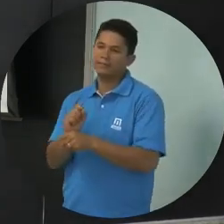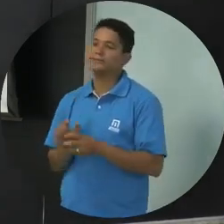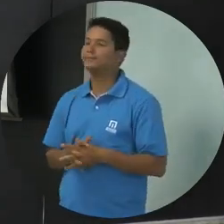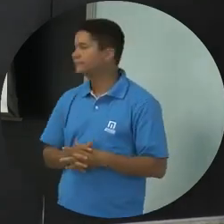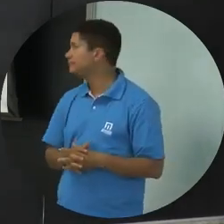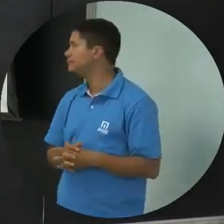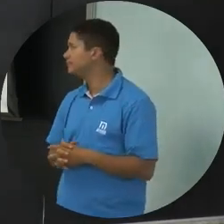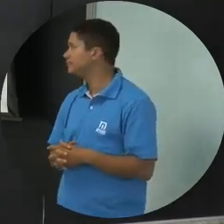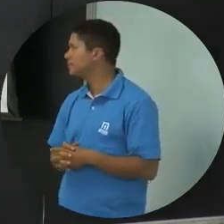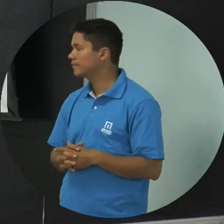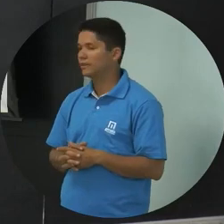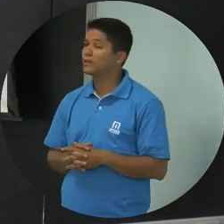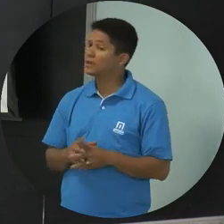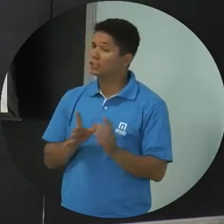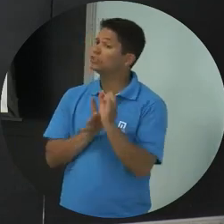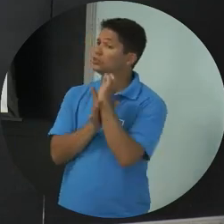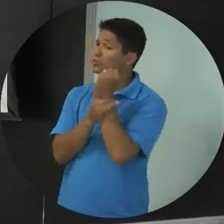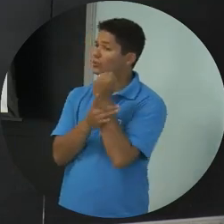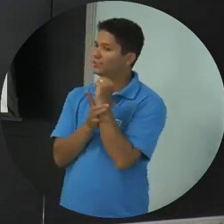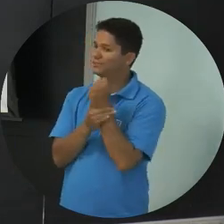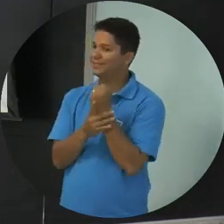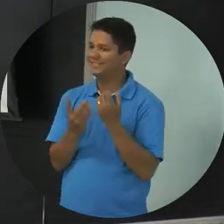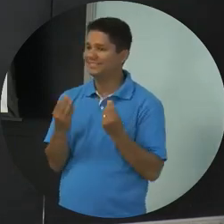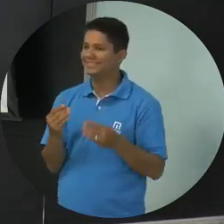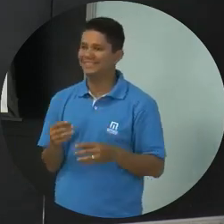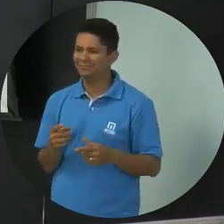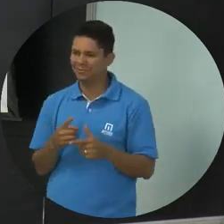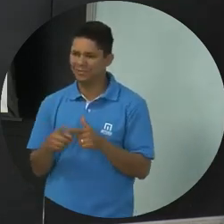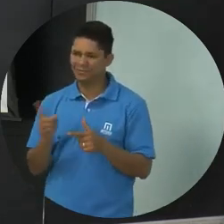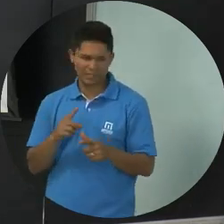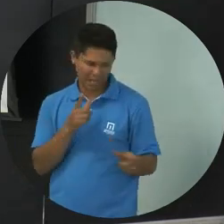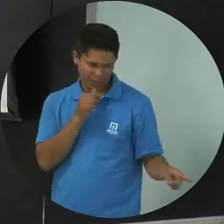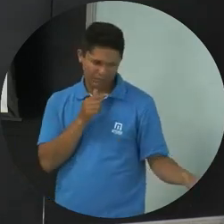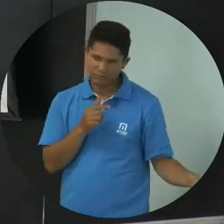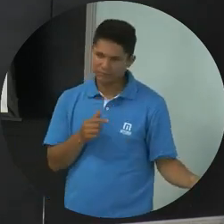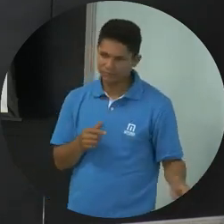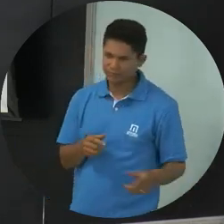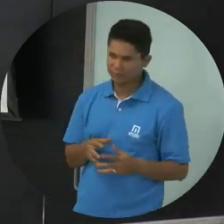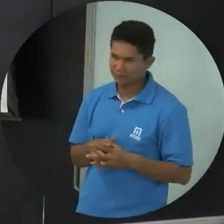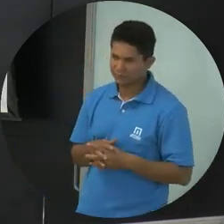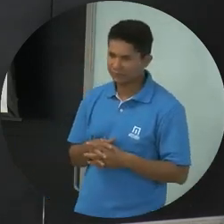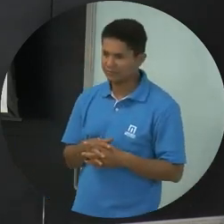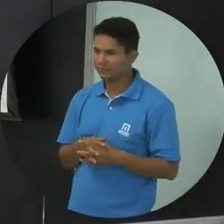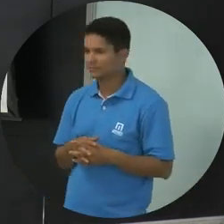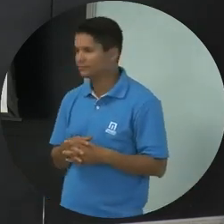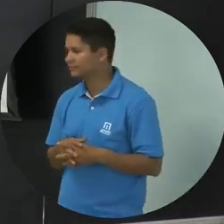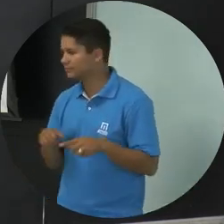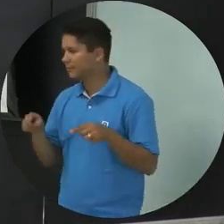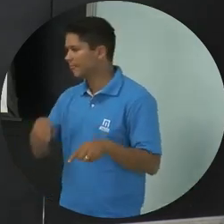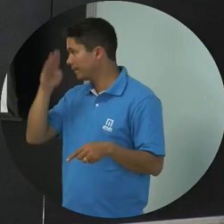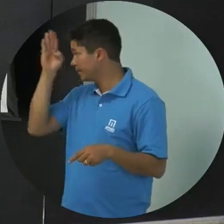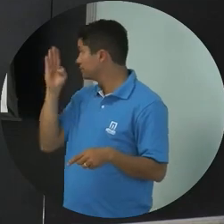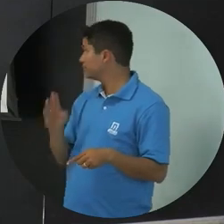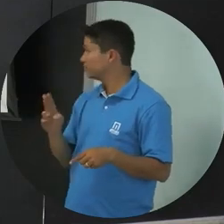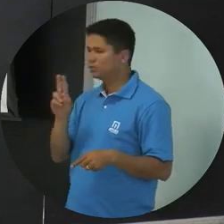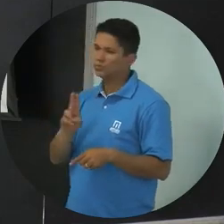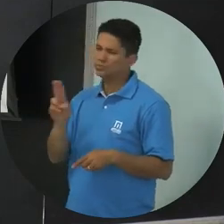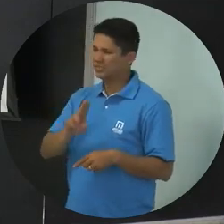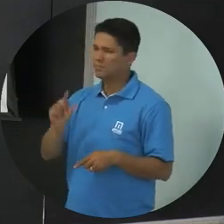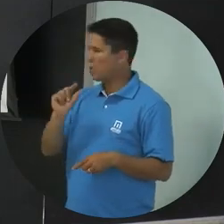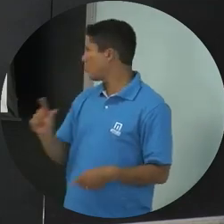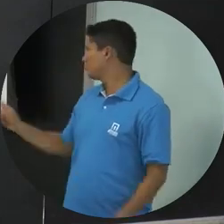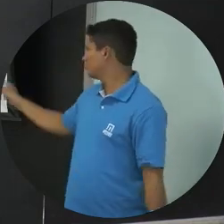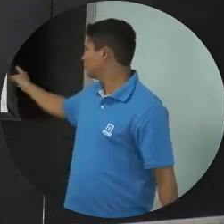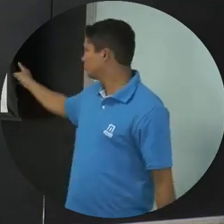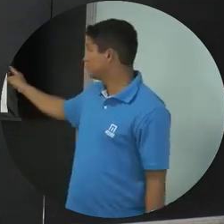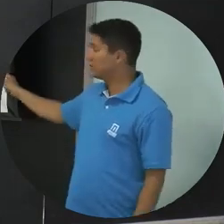ou seja, extremamente segura. Tá? Porém, é uma tecnologia aqui no Brasil ainda pouco utilizada. Tá? Hoje, as mais utilizadas